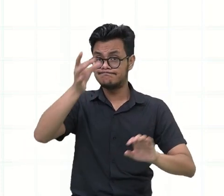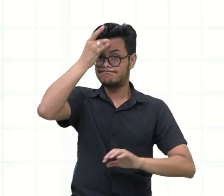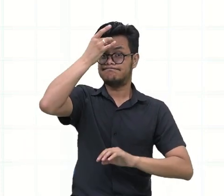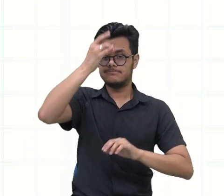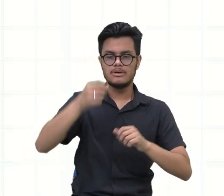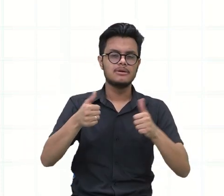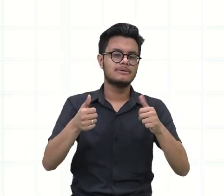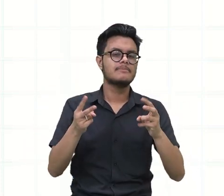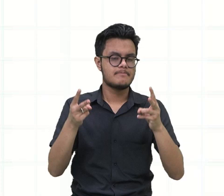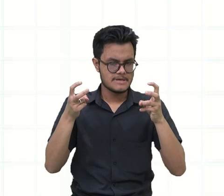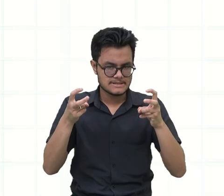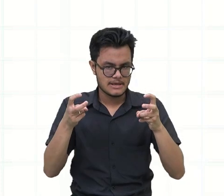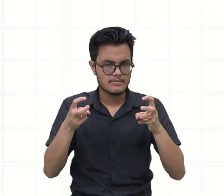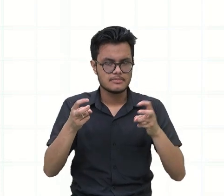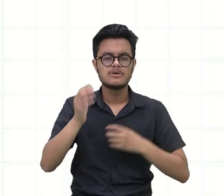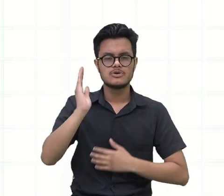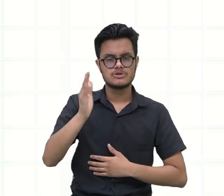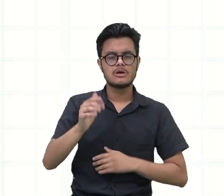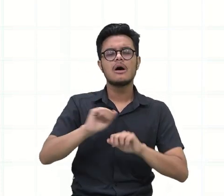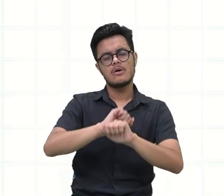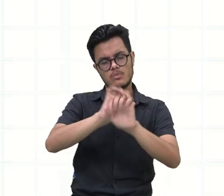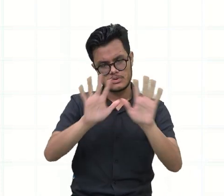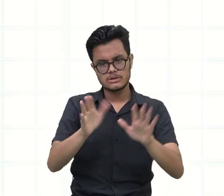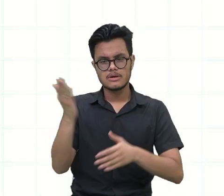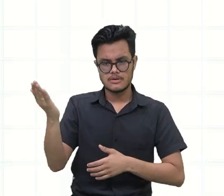que está sendo dito. Então, ela é uma